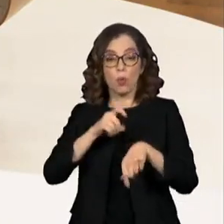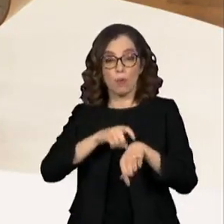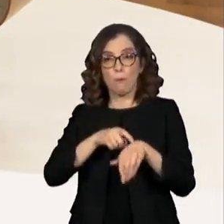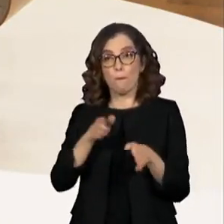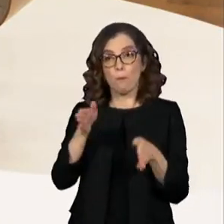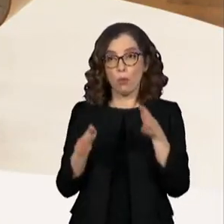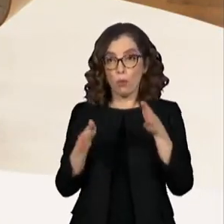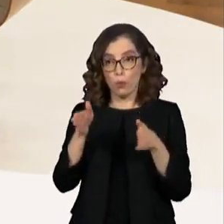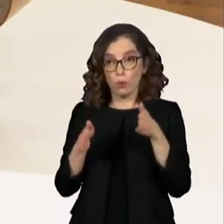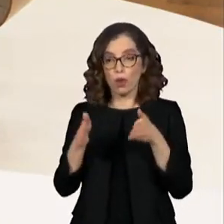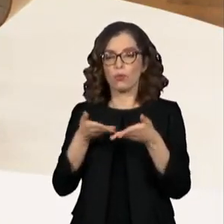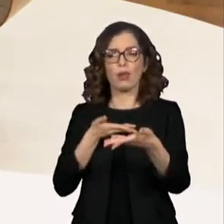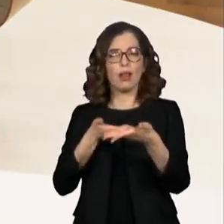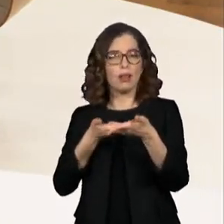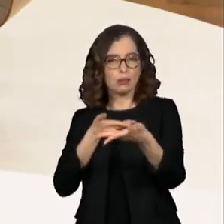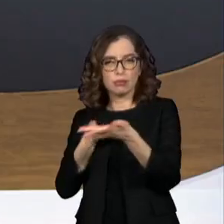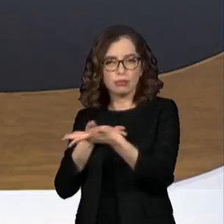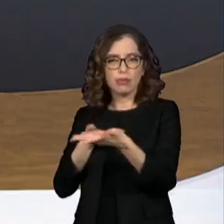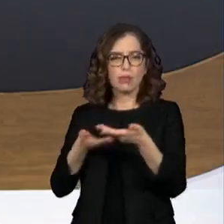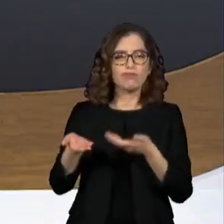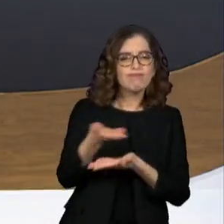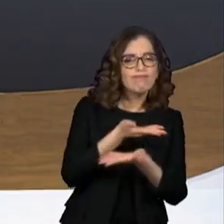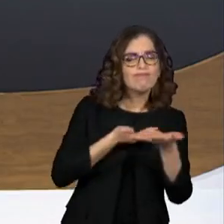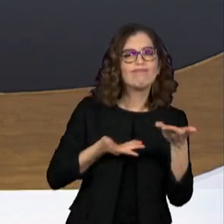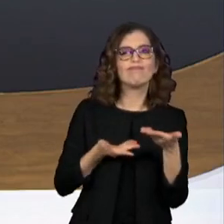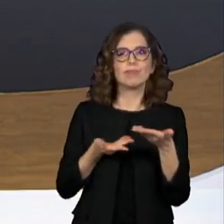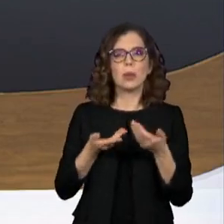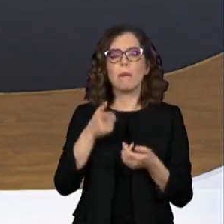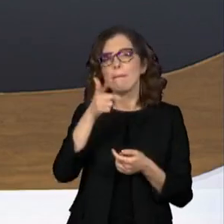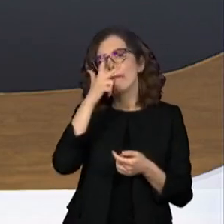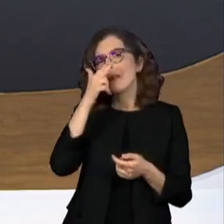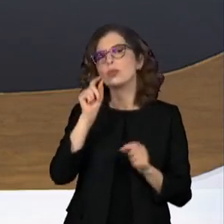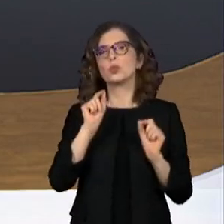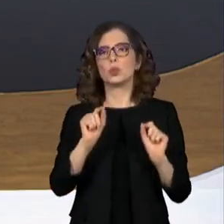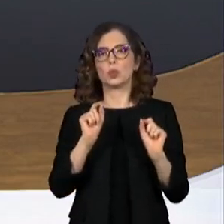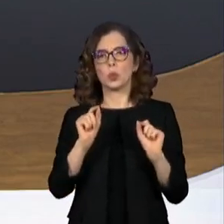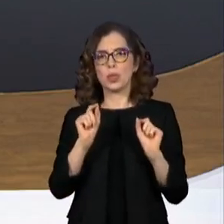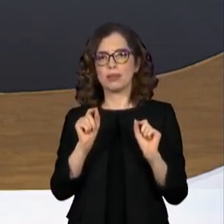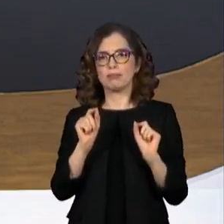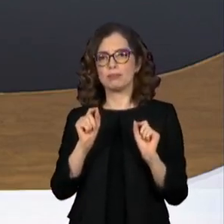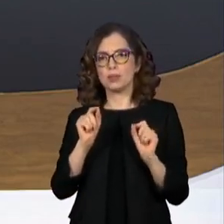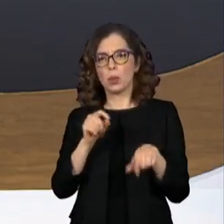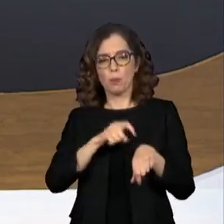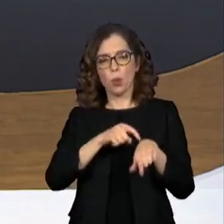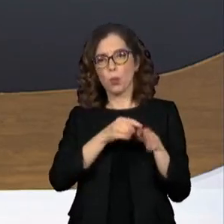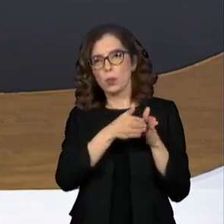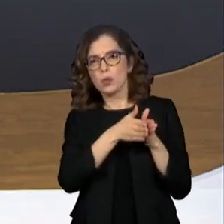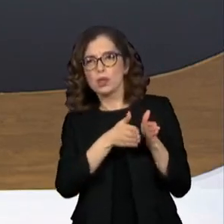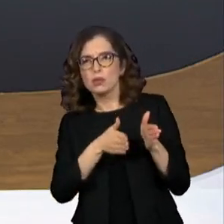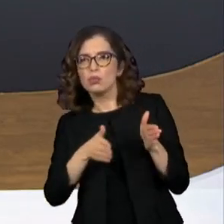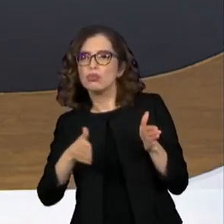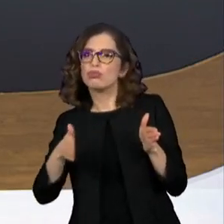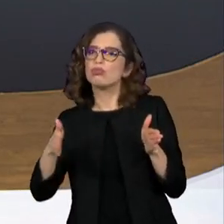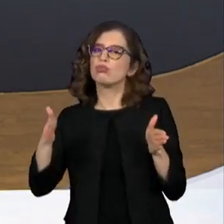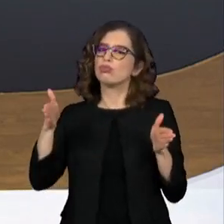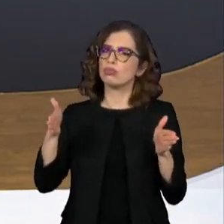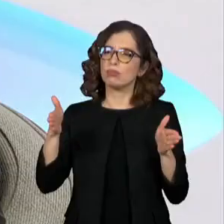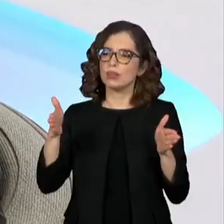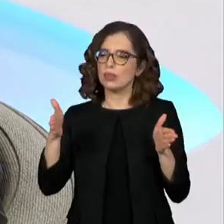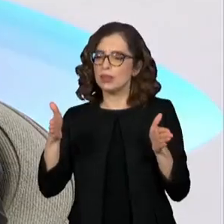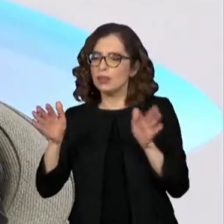também. Então, parece que os ciclos na sua vida acompanham algumas efemérides importantes. Você fez a guinada